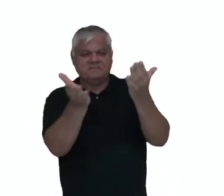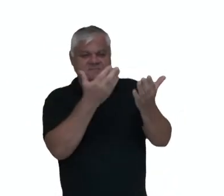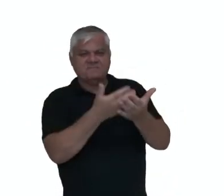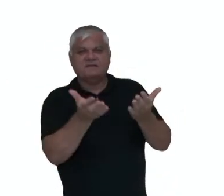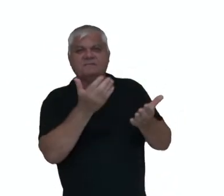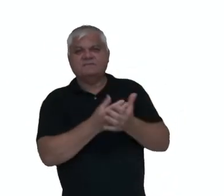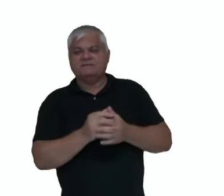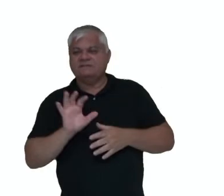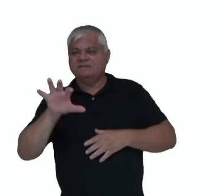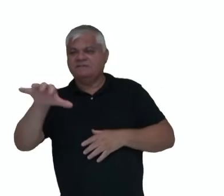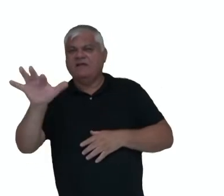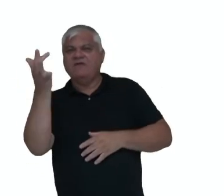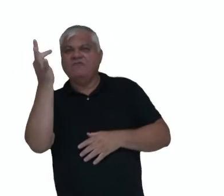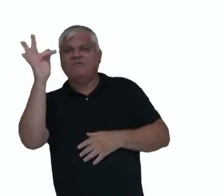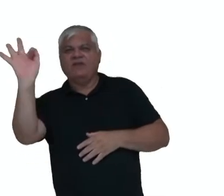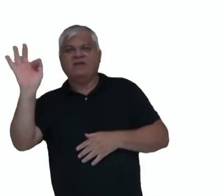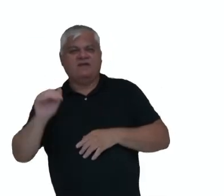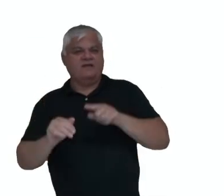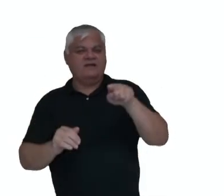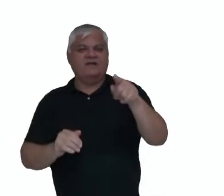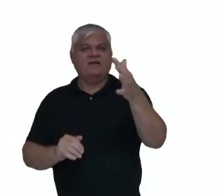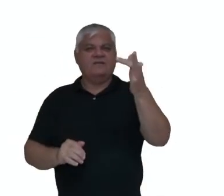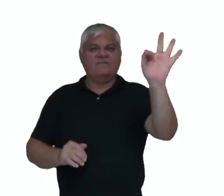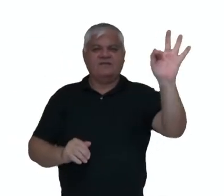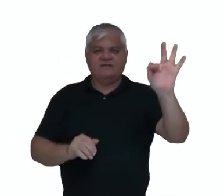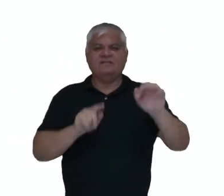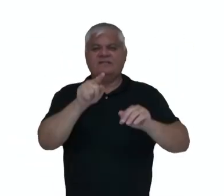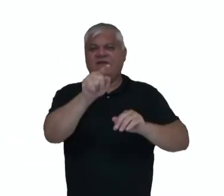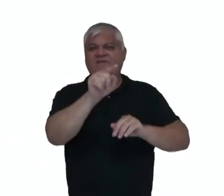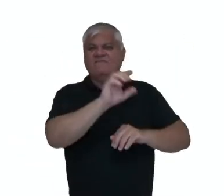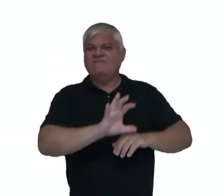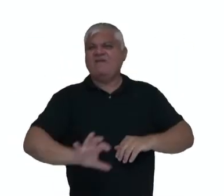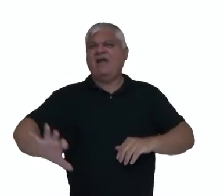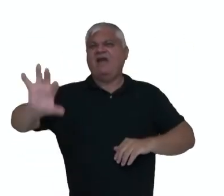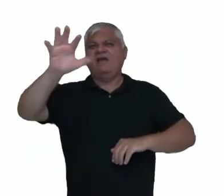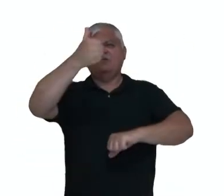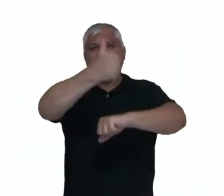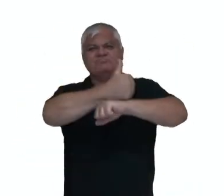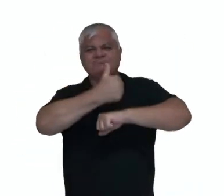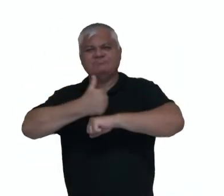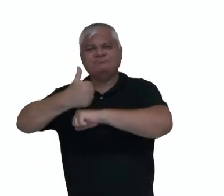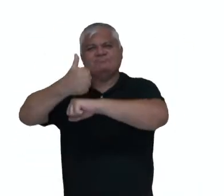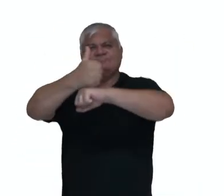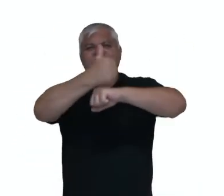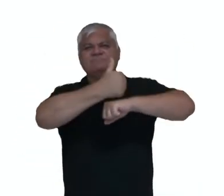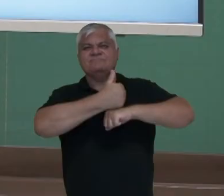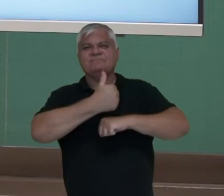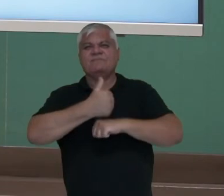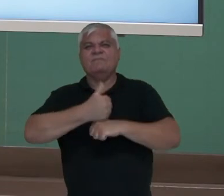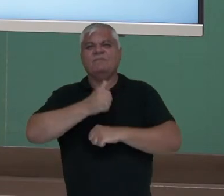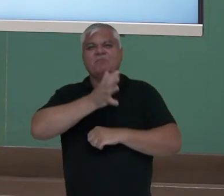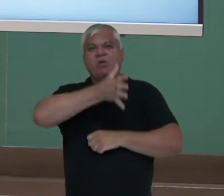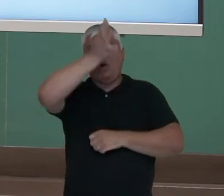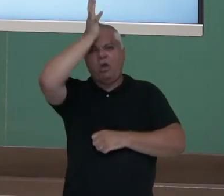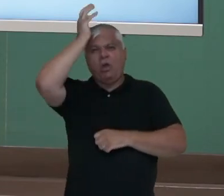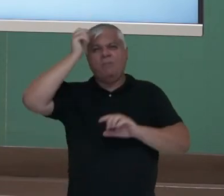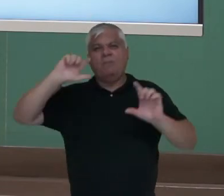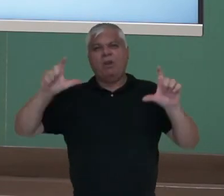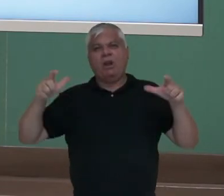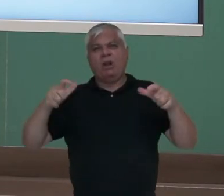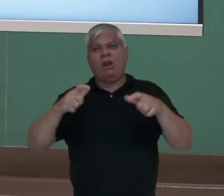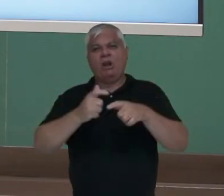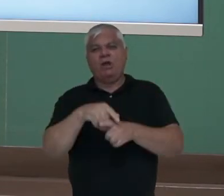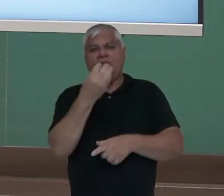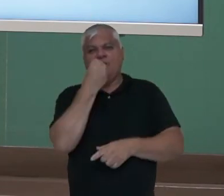povos, Reino Franco, Visigodo, Suevo, né, os ostrogodos. Então percebam ali essa divisão do Império